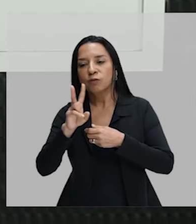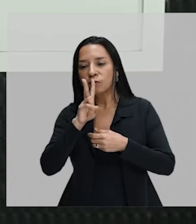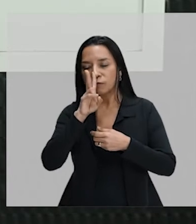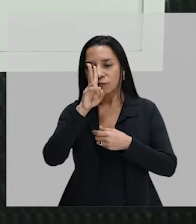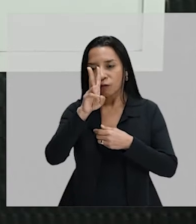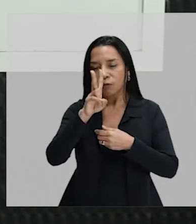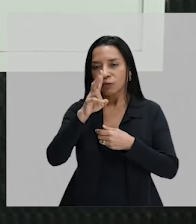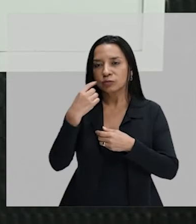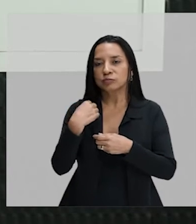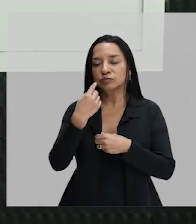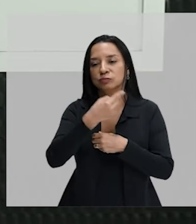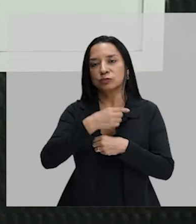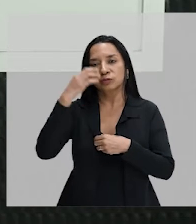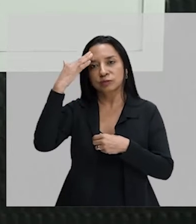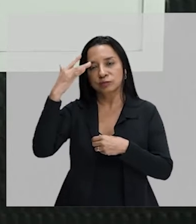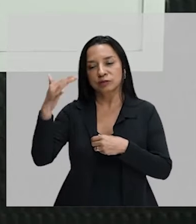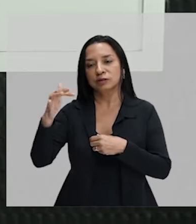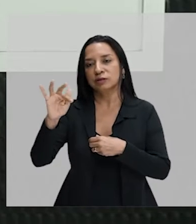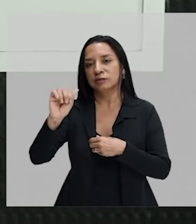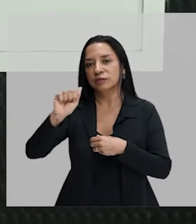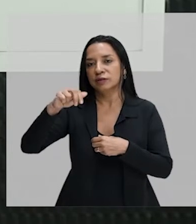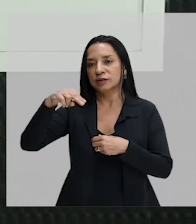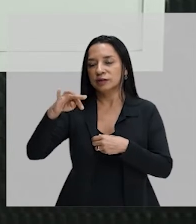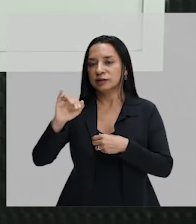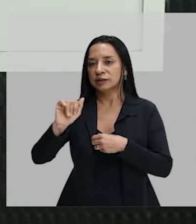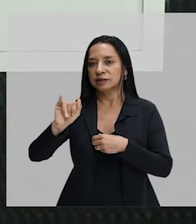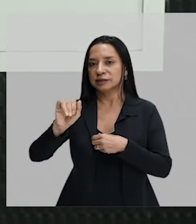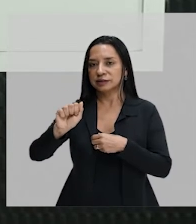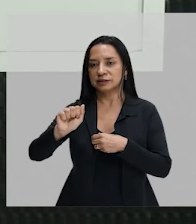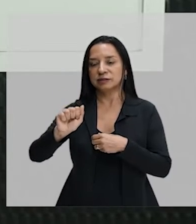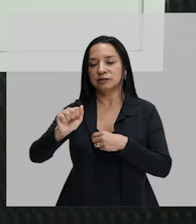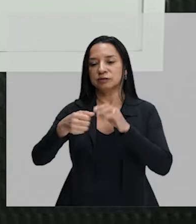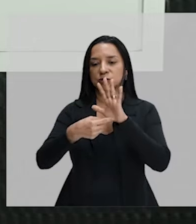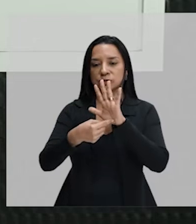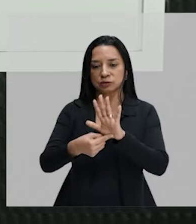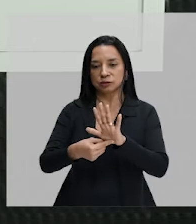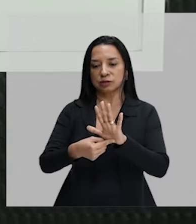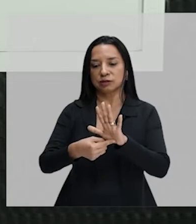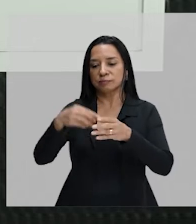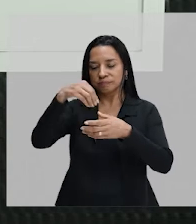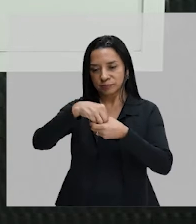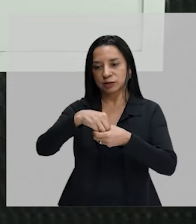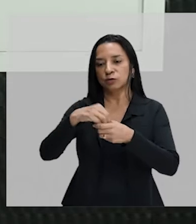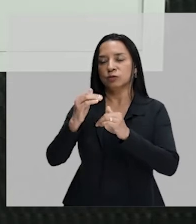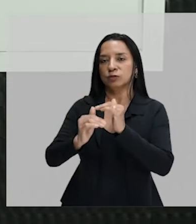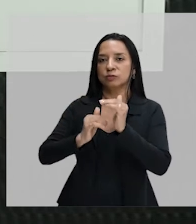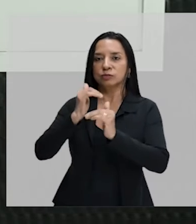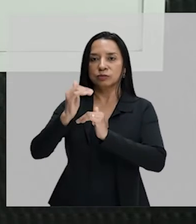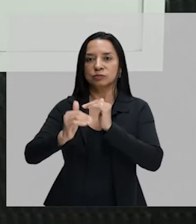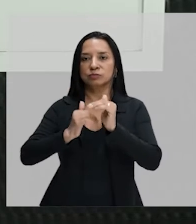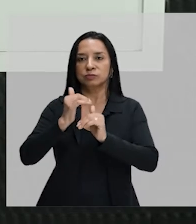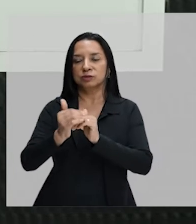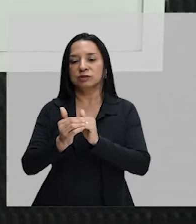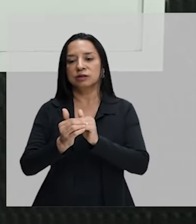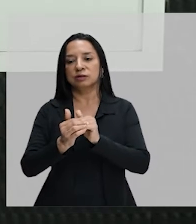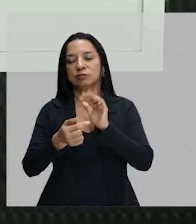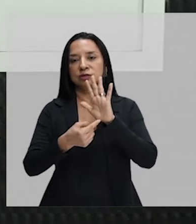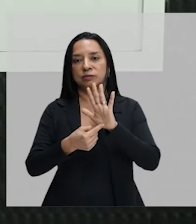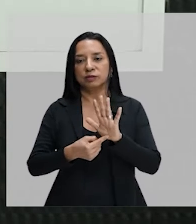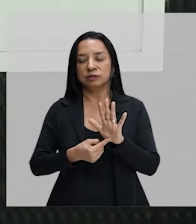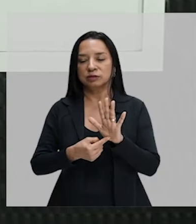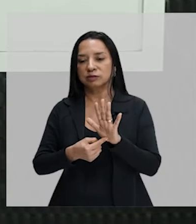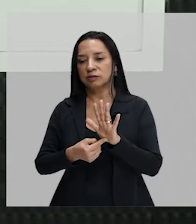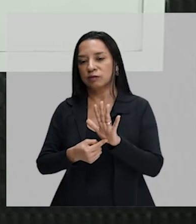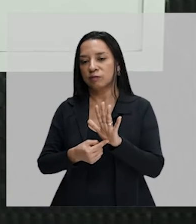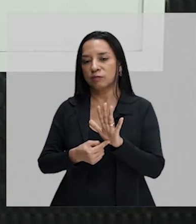nossa fantasia, tá? Ela se destaca dentro deste processo de representação. Esse